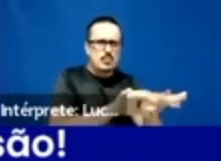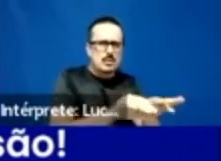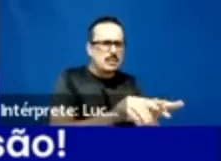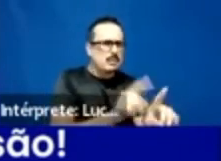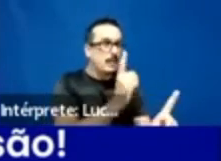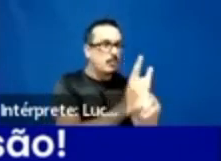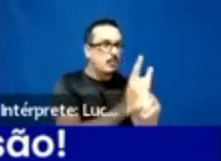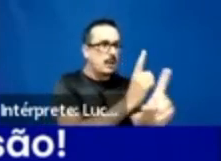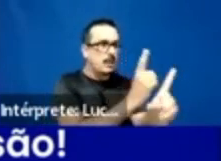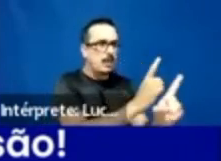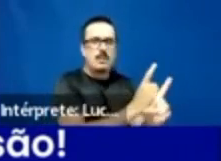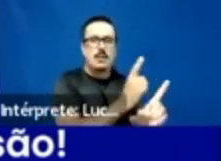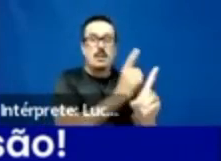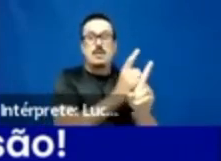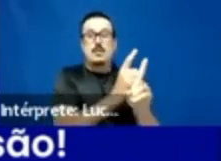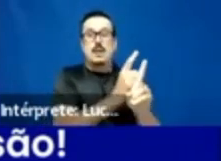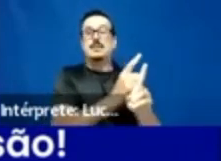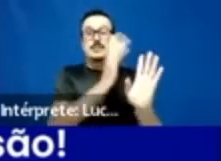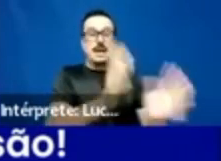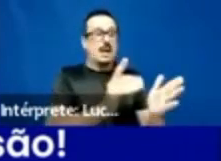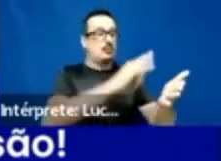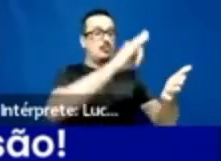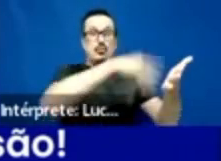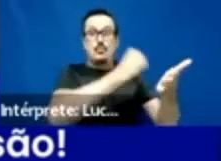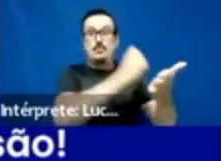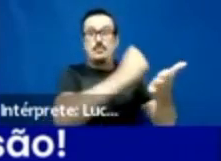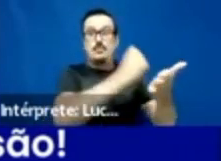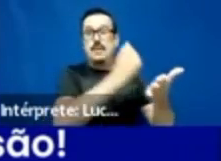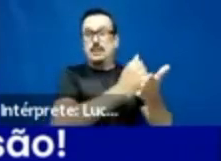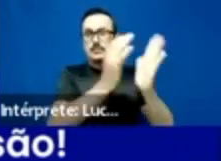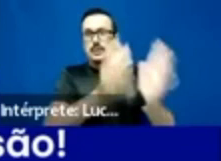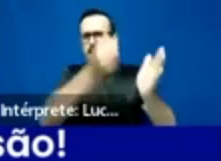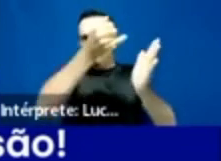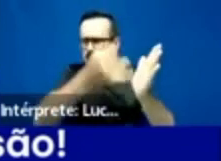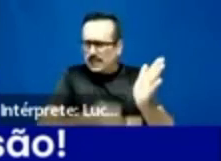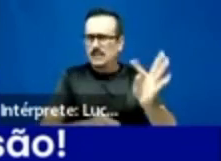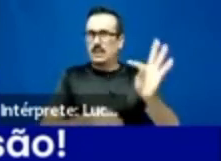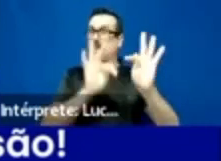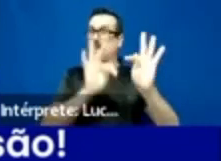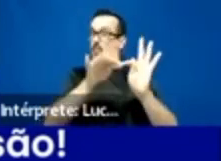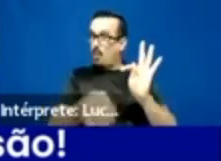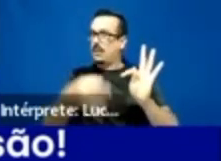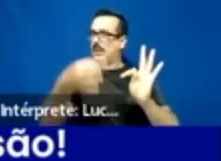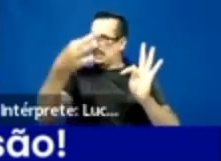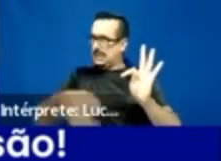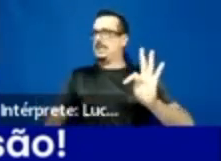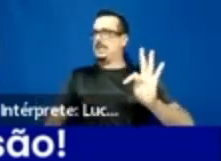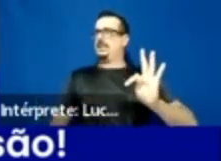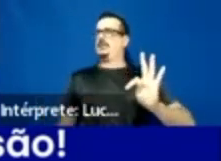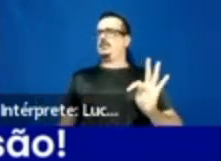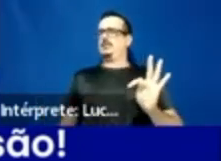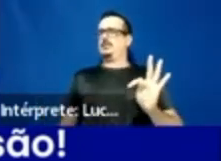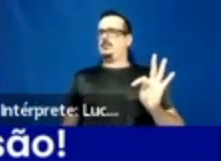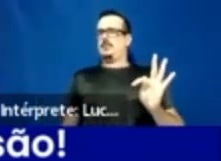Então, ao longo dos anos, dessas quase 2 décadas, a empresa se preocupou em ter também um